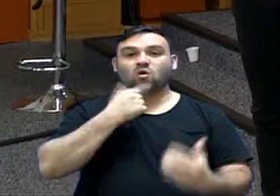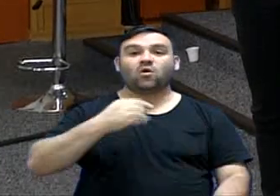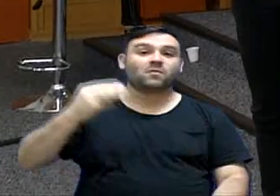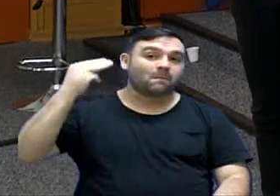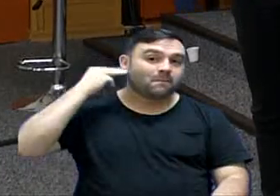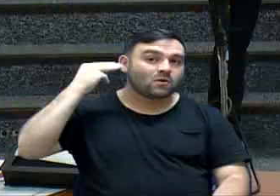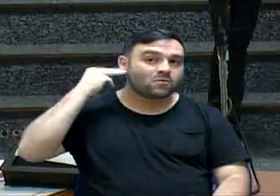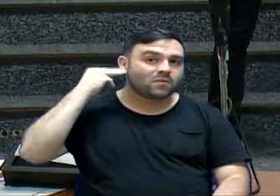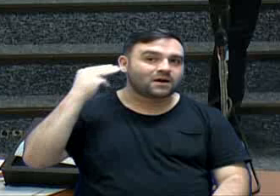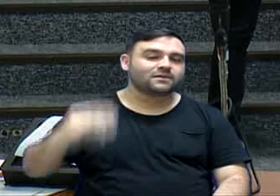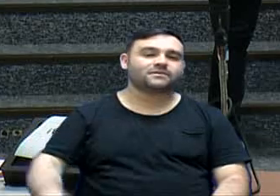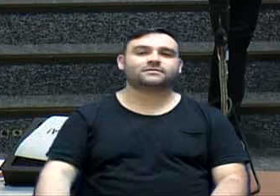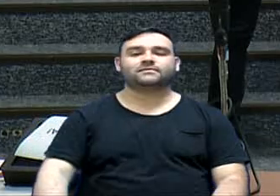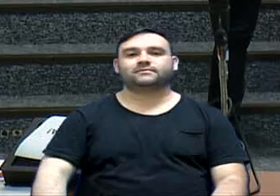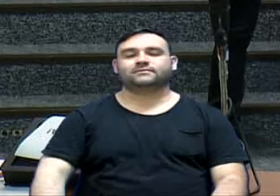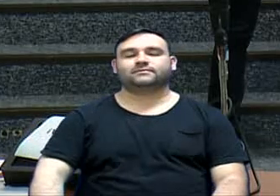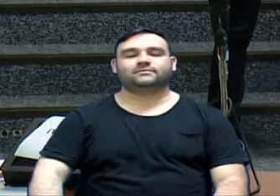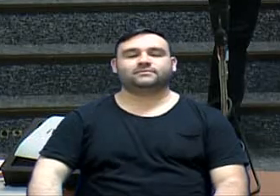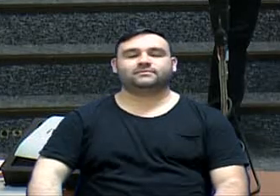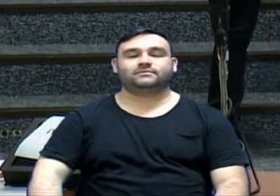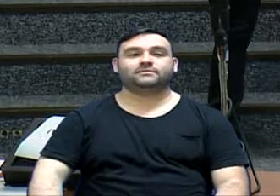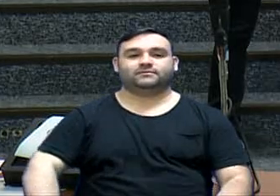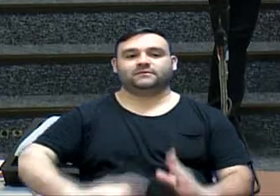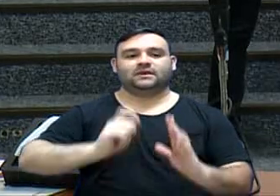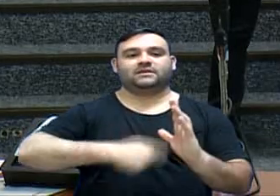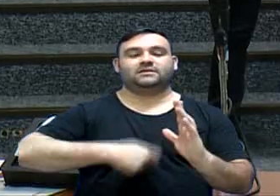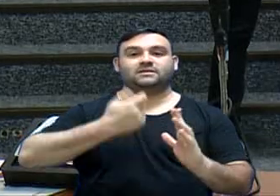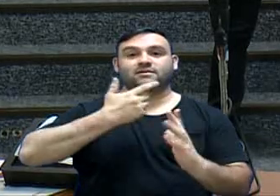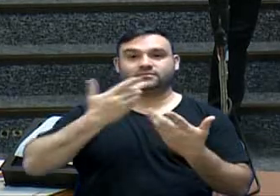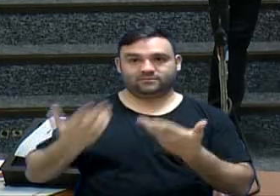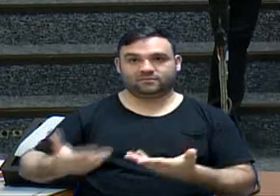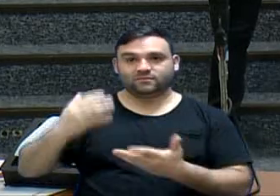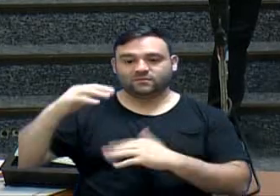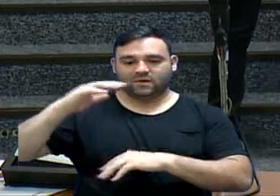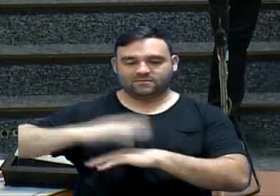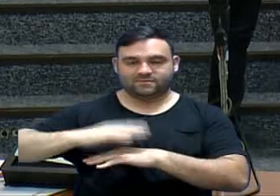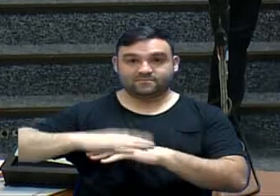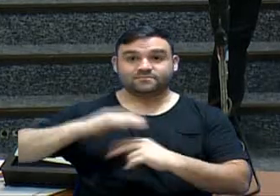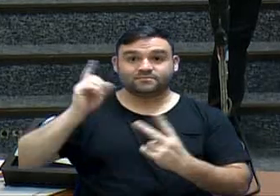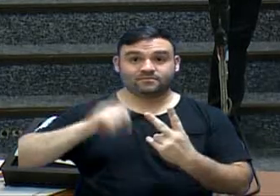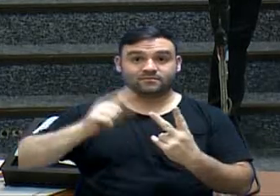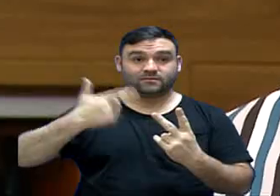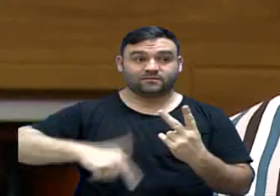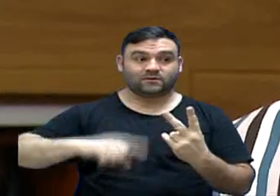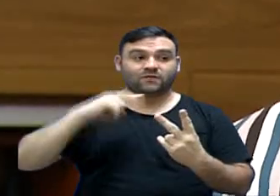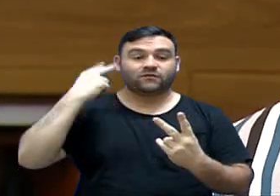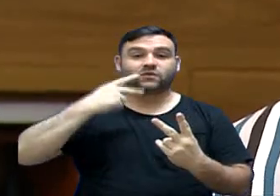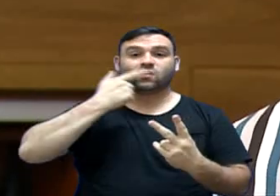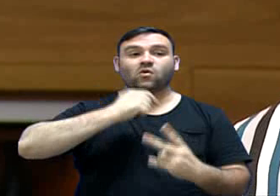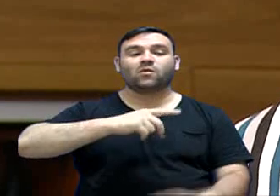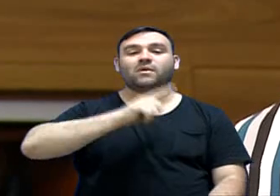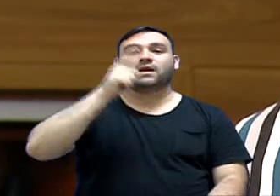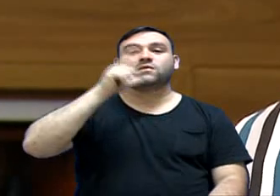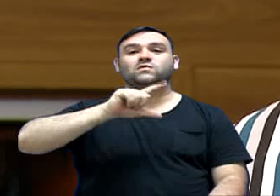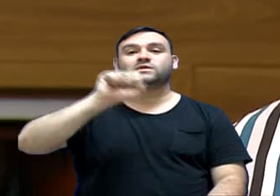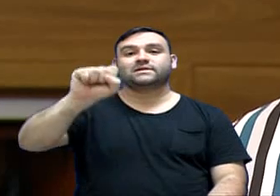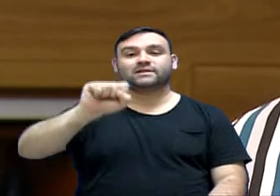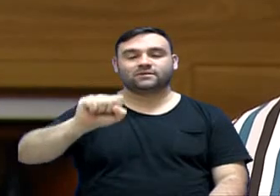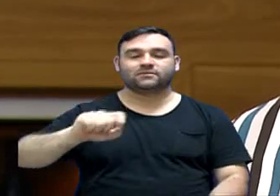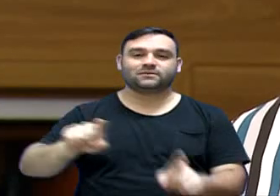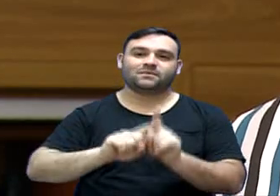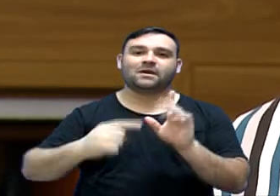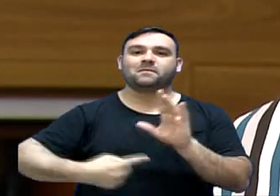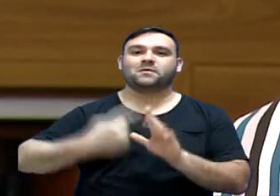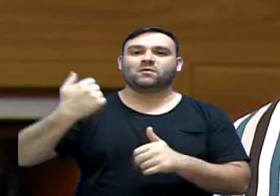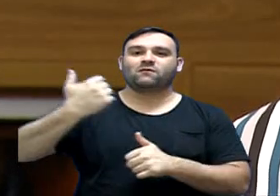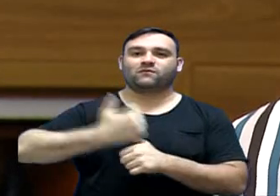Paulo Antônio de Souza Marques. Assina o senhor como autor e o vereador Pastor Luiz Santos como